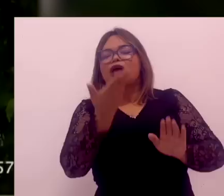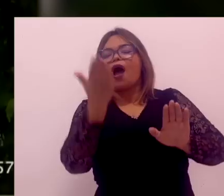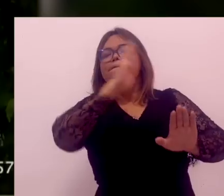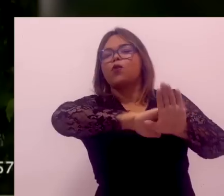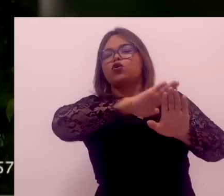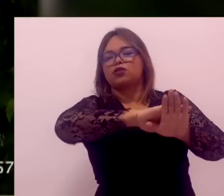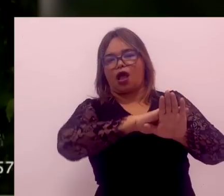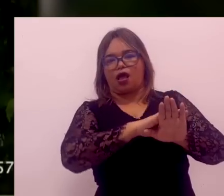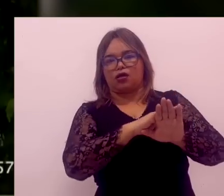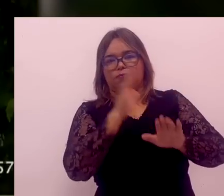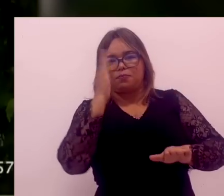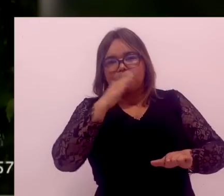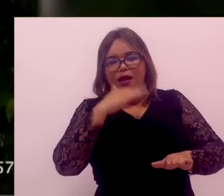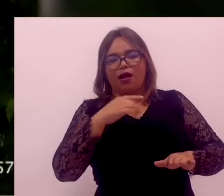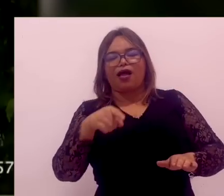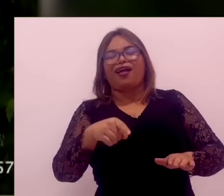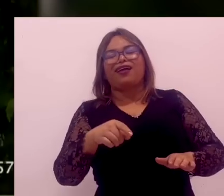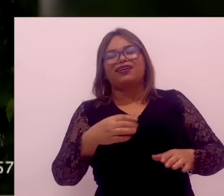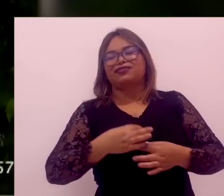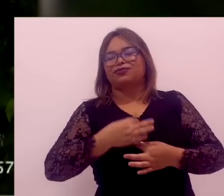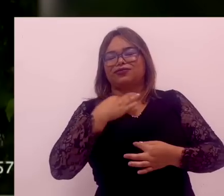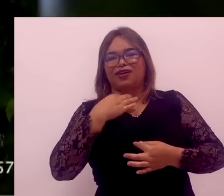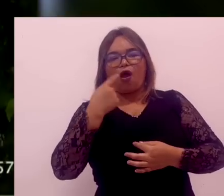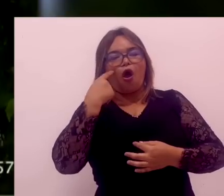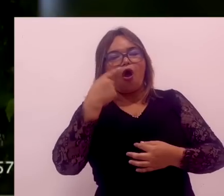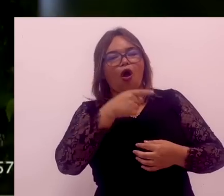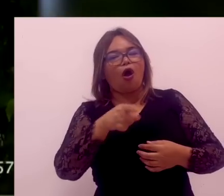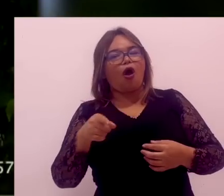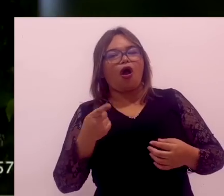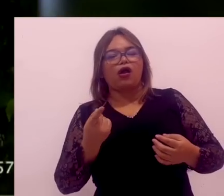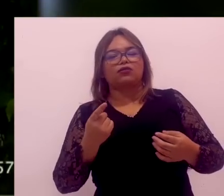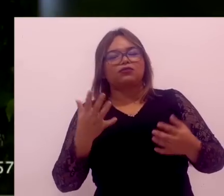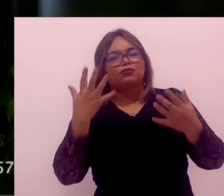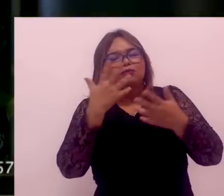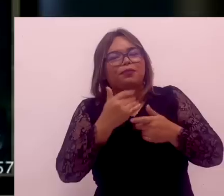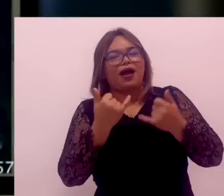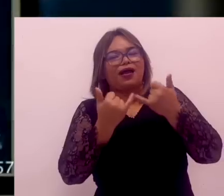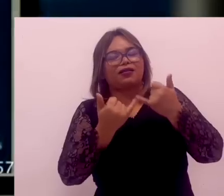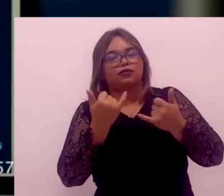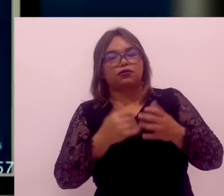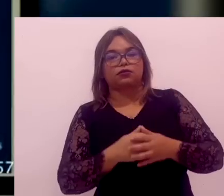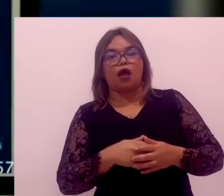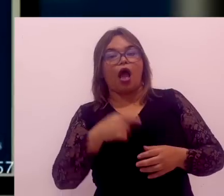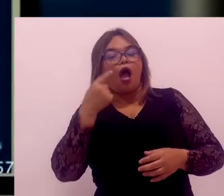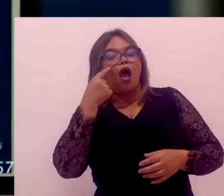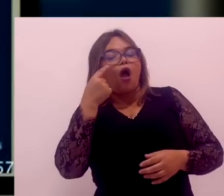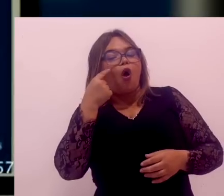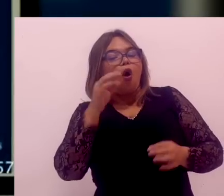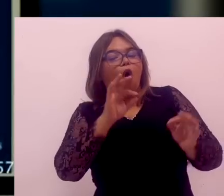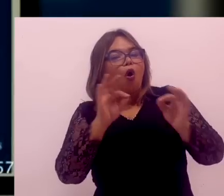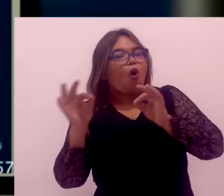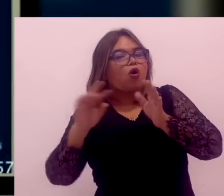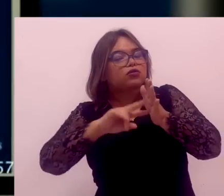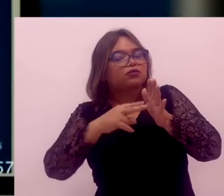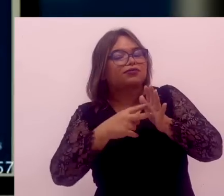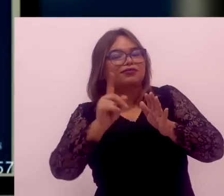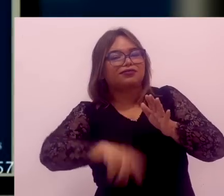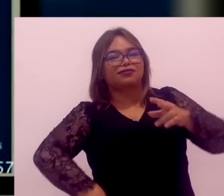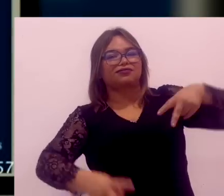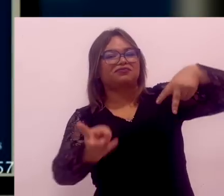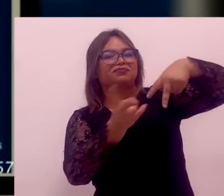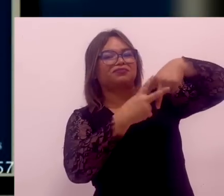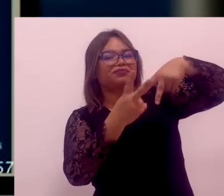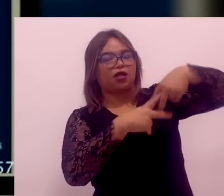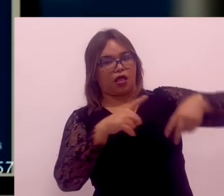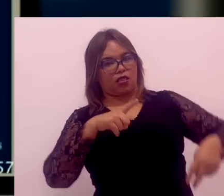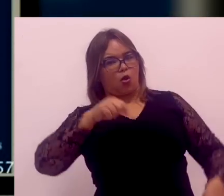vai encontrar o simbolismo maçom lá. Vocês percebem? Há mulheres maçons que são muito importantes, claro. Helena